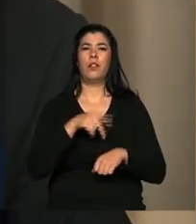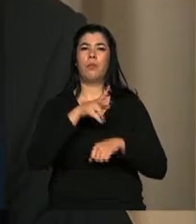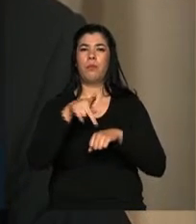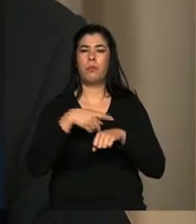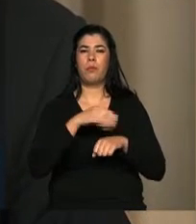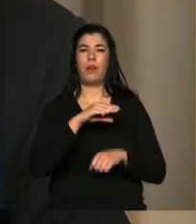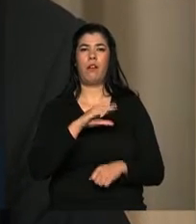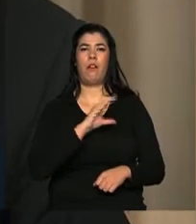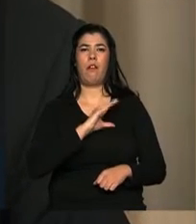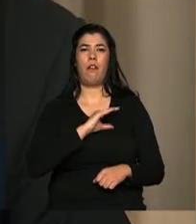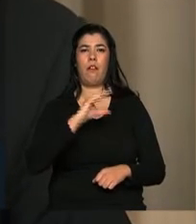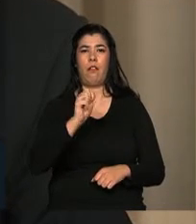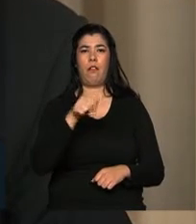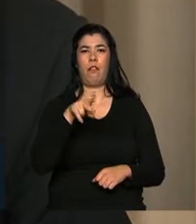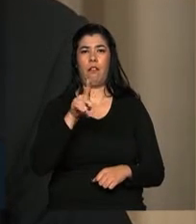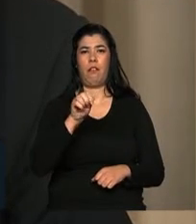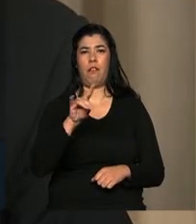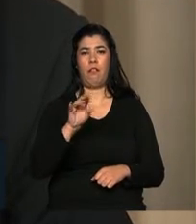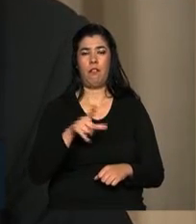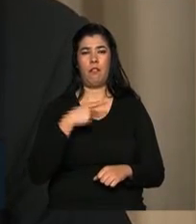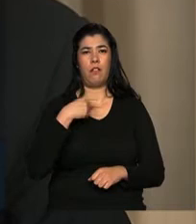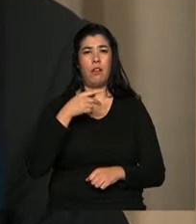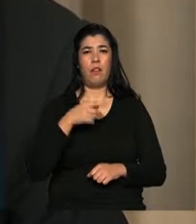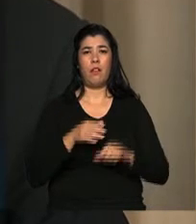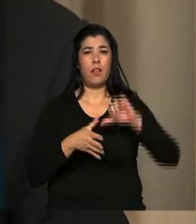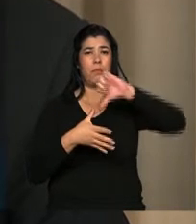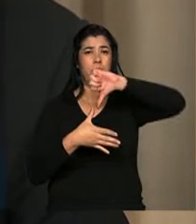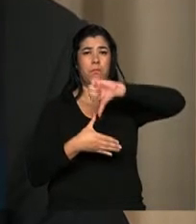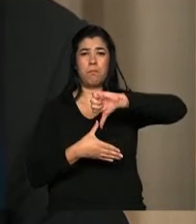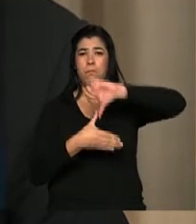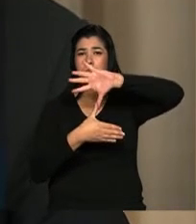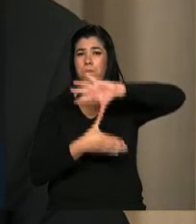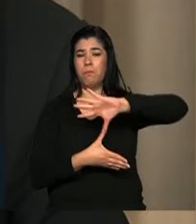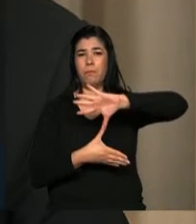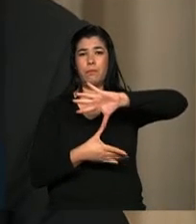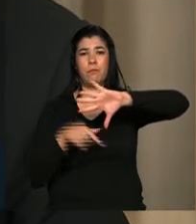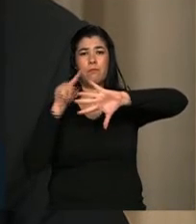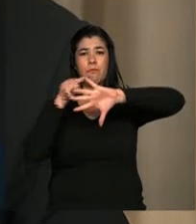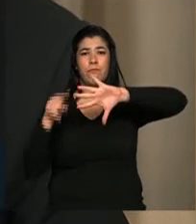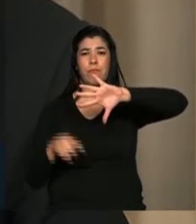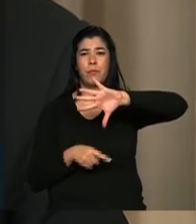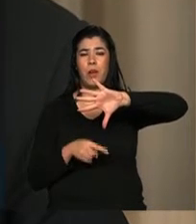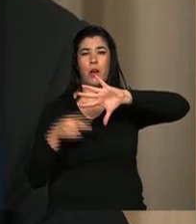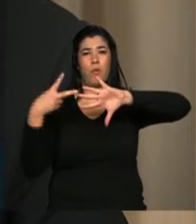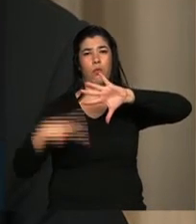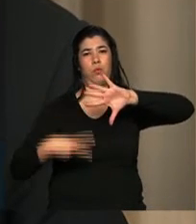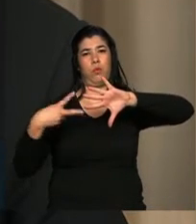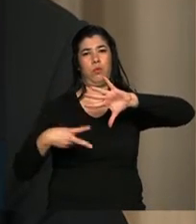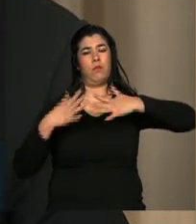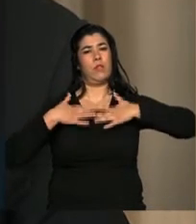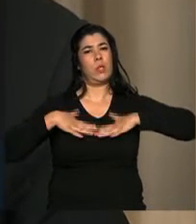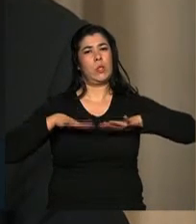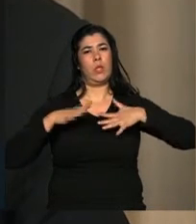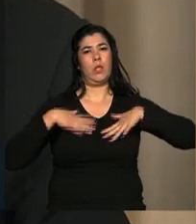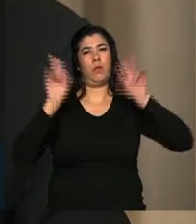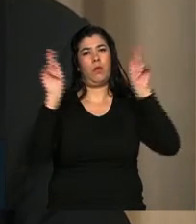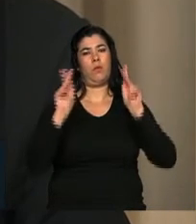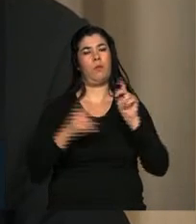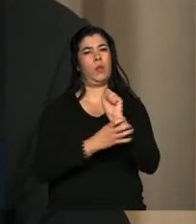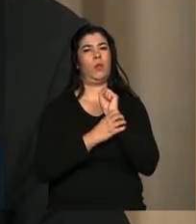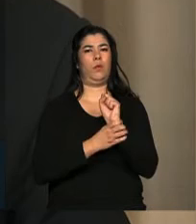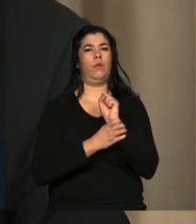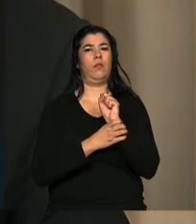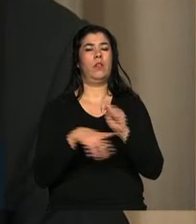democrático, classe média, seguro e em paz. E o elemento mais importante disso tudo é o